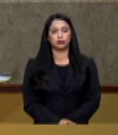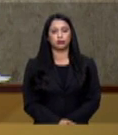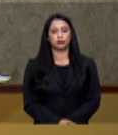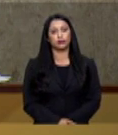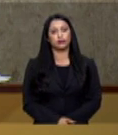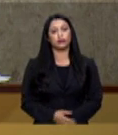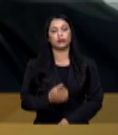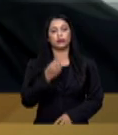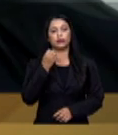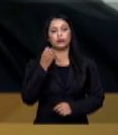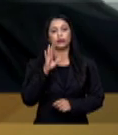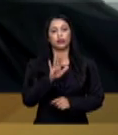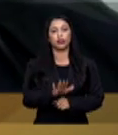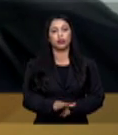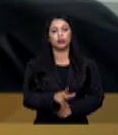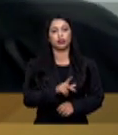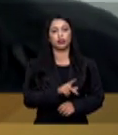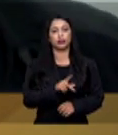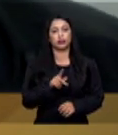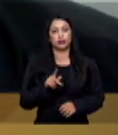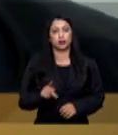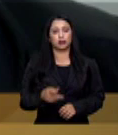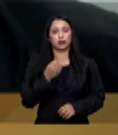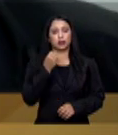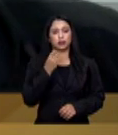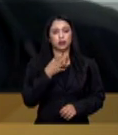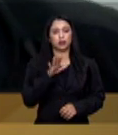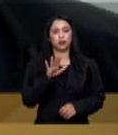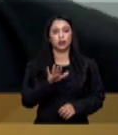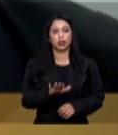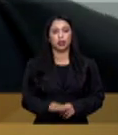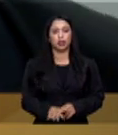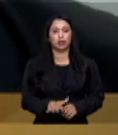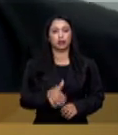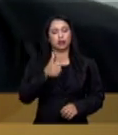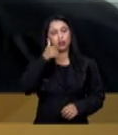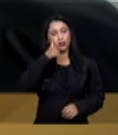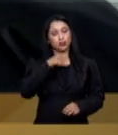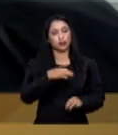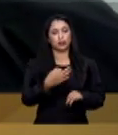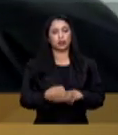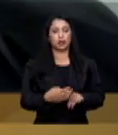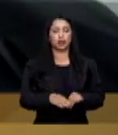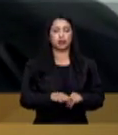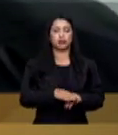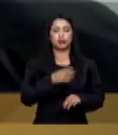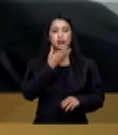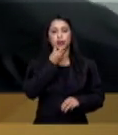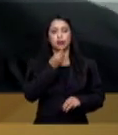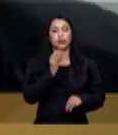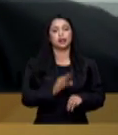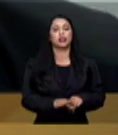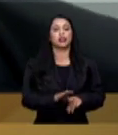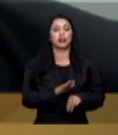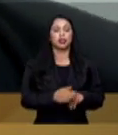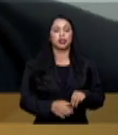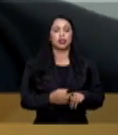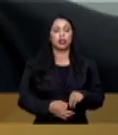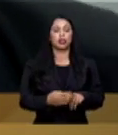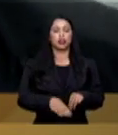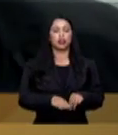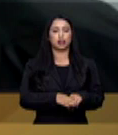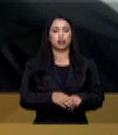Boa tarde, presidente. Boa tarde, senhores, senhoras ministras. Boa tarde, senhores ministros. Boa tarde,